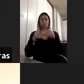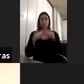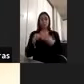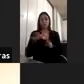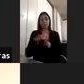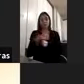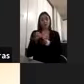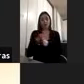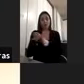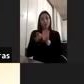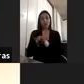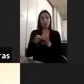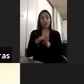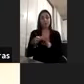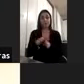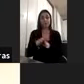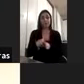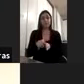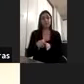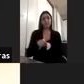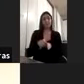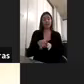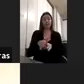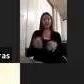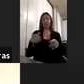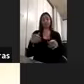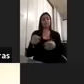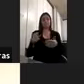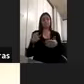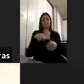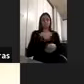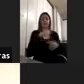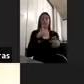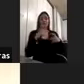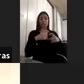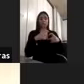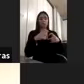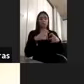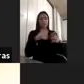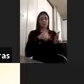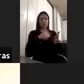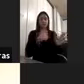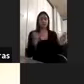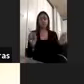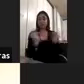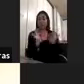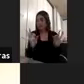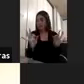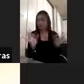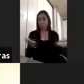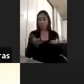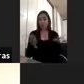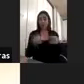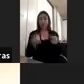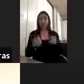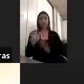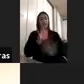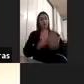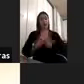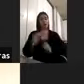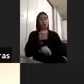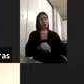trabalhador não vá fazer os exames demissional que a empresa está encaminhando, essa é a nossa orientação, não vão fazer, porque isso aí, a